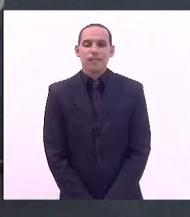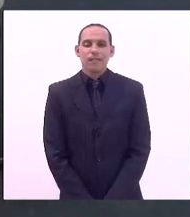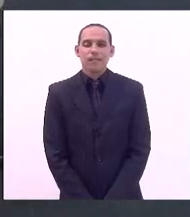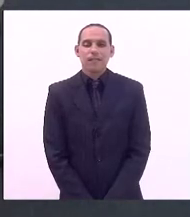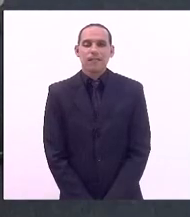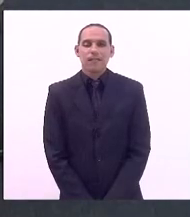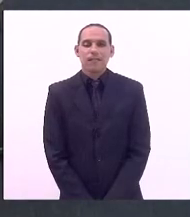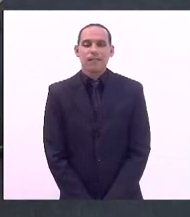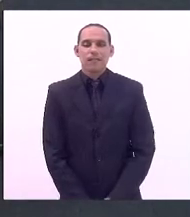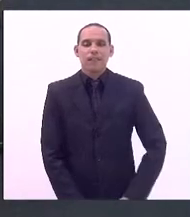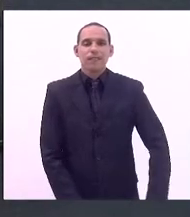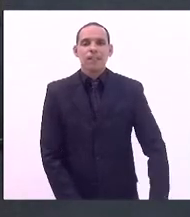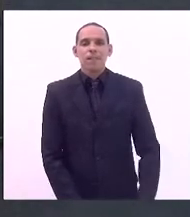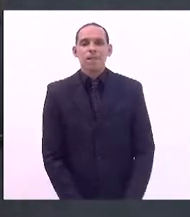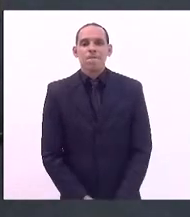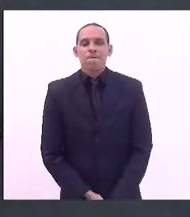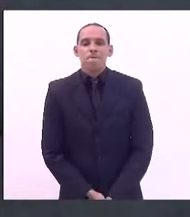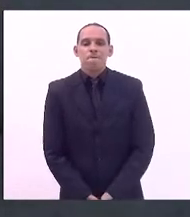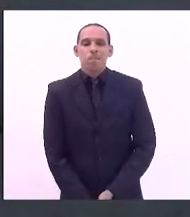E aí